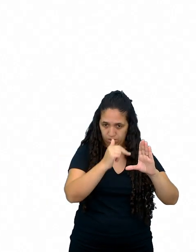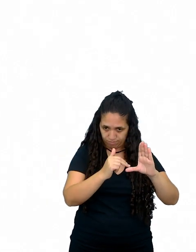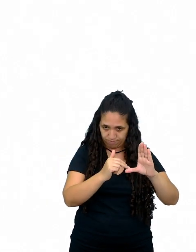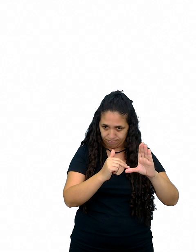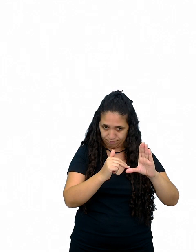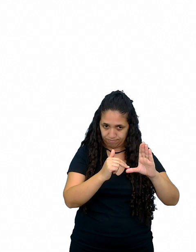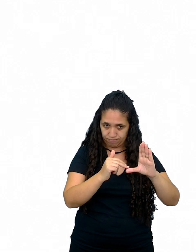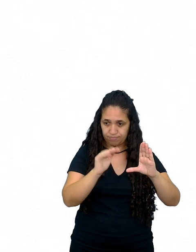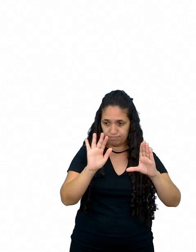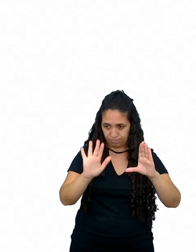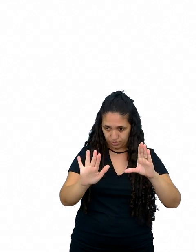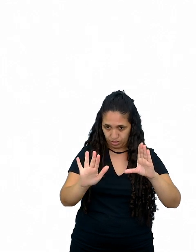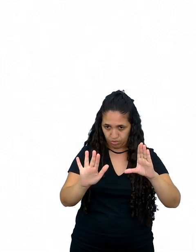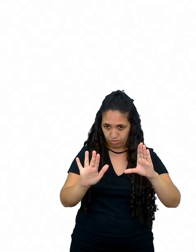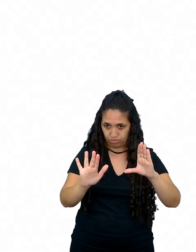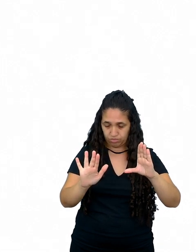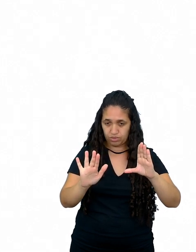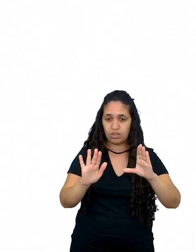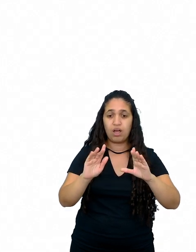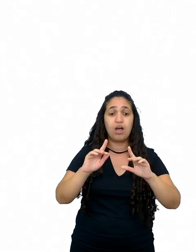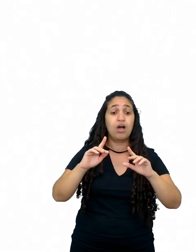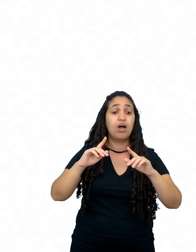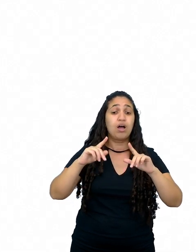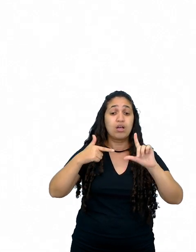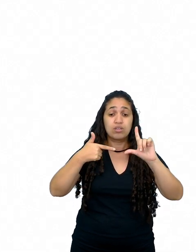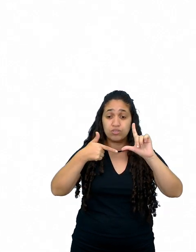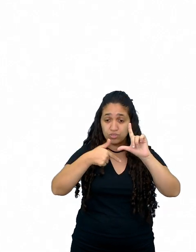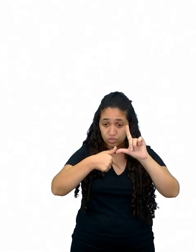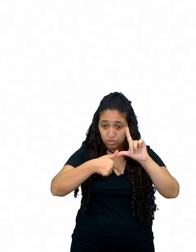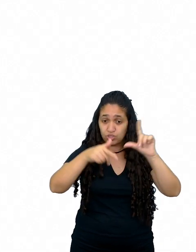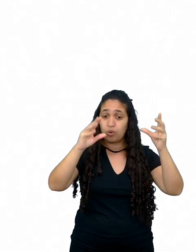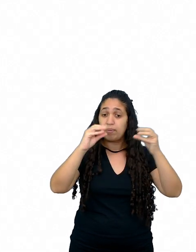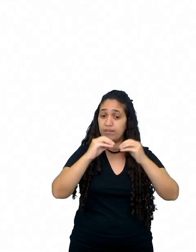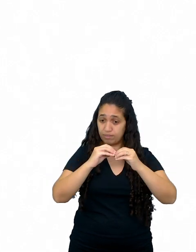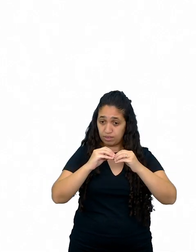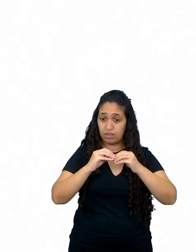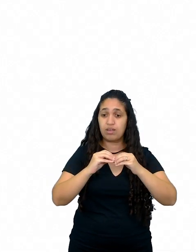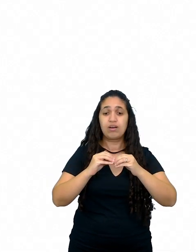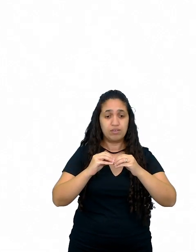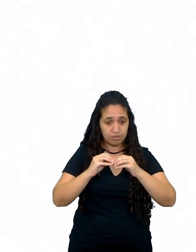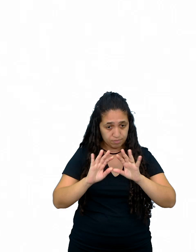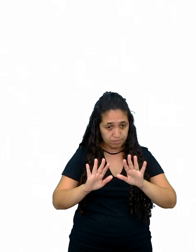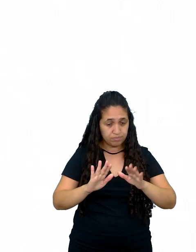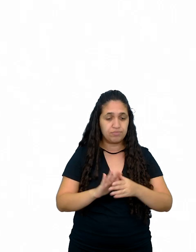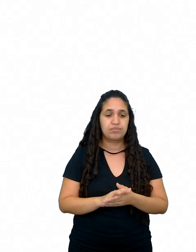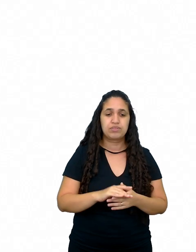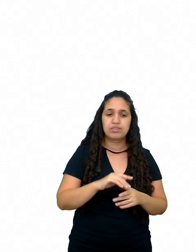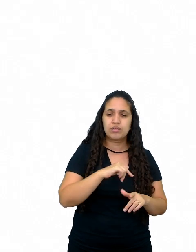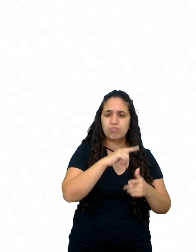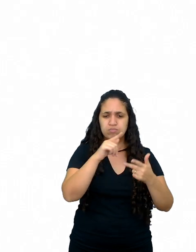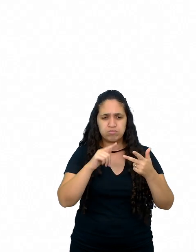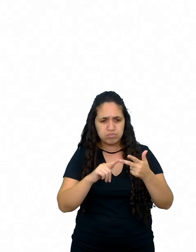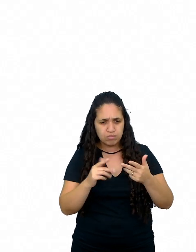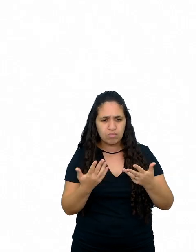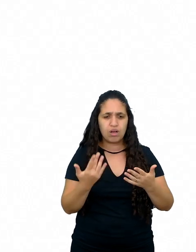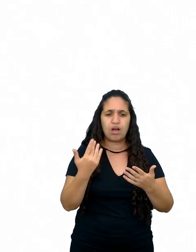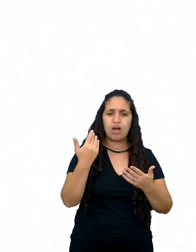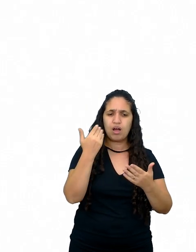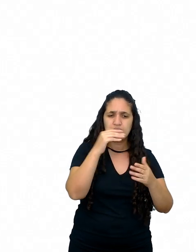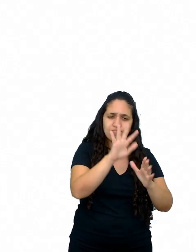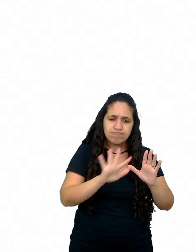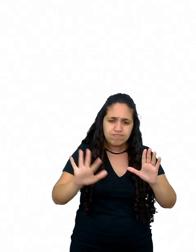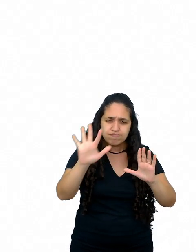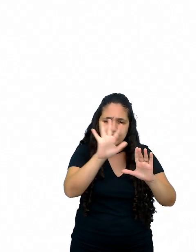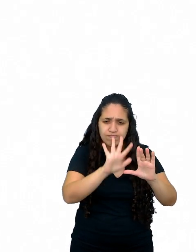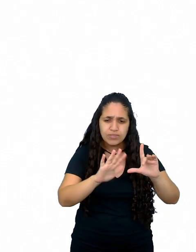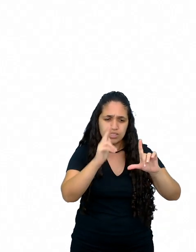faz parte da geometria analítica também, mas é outro tipo de perímetro. Área de figuras planas,